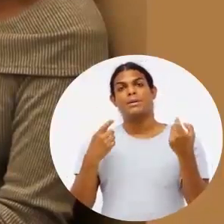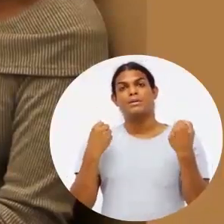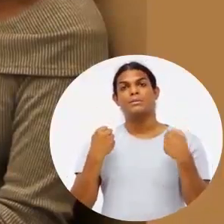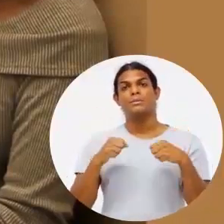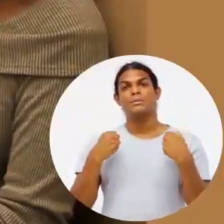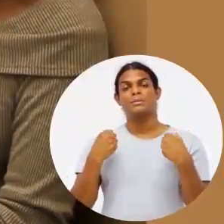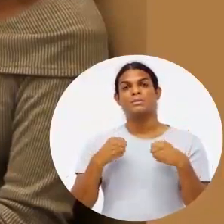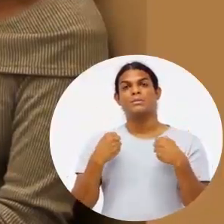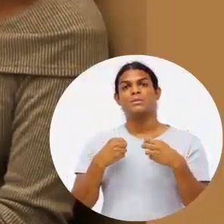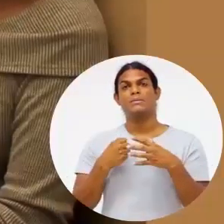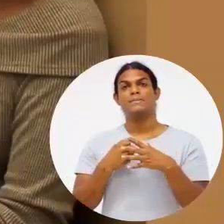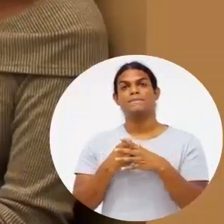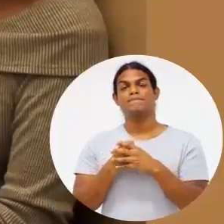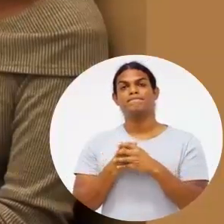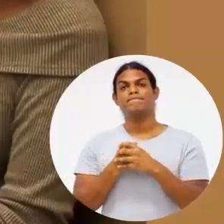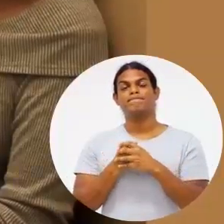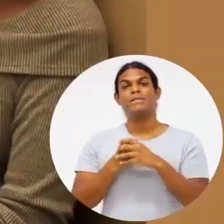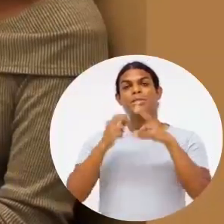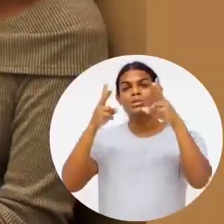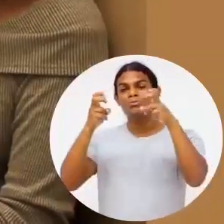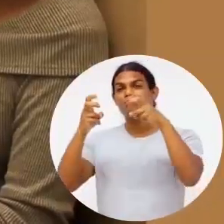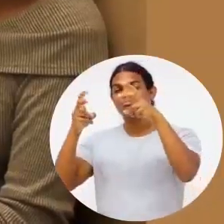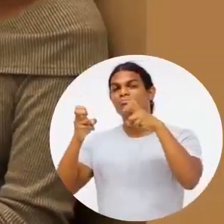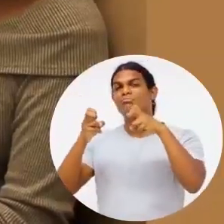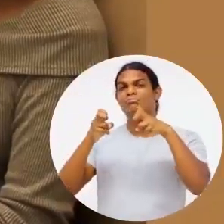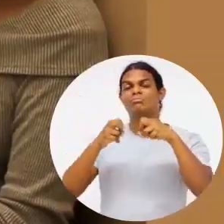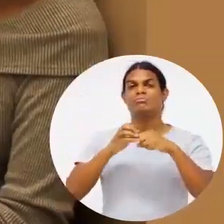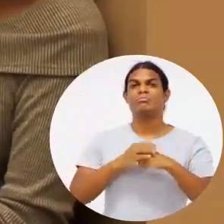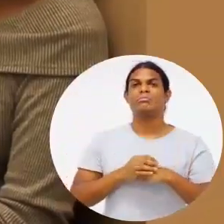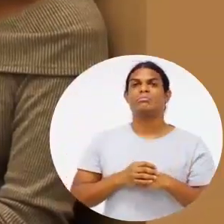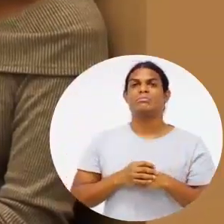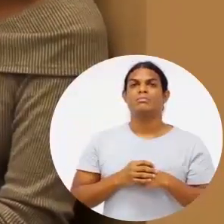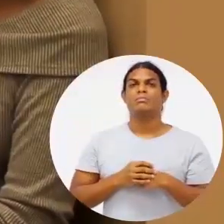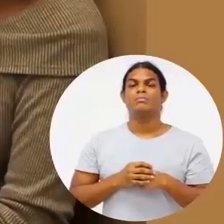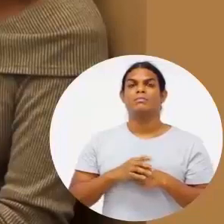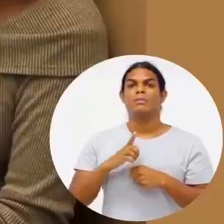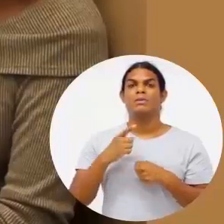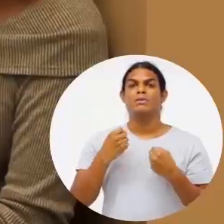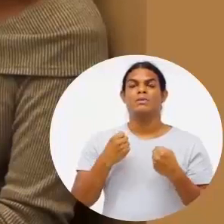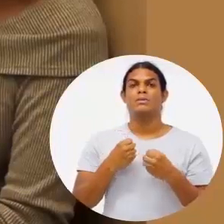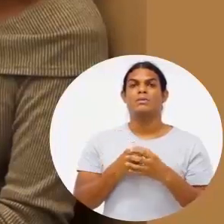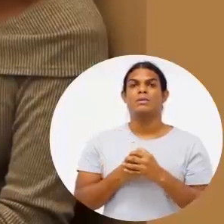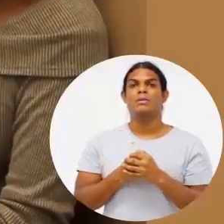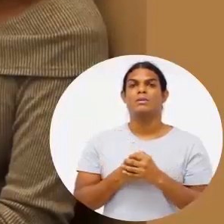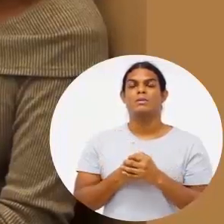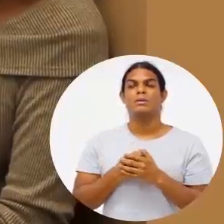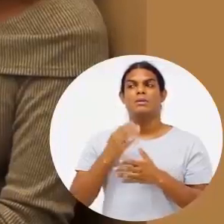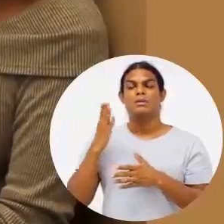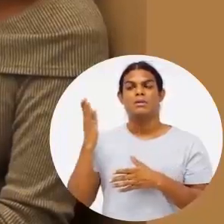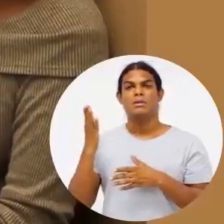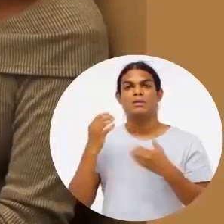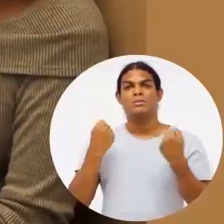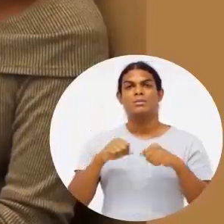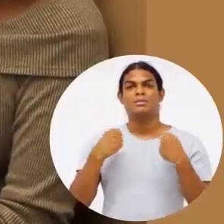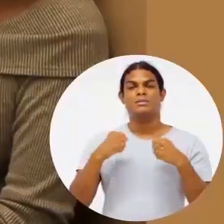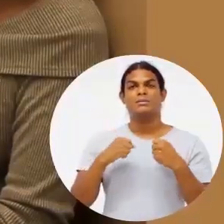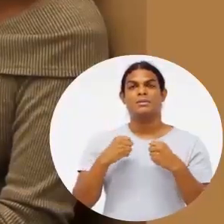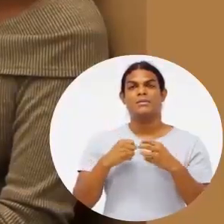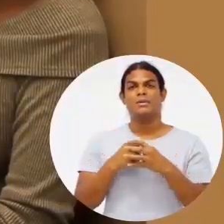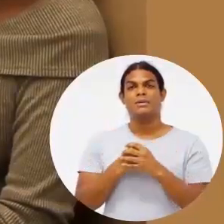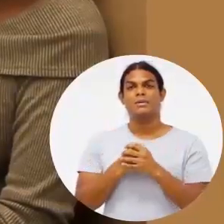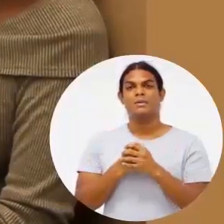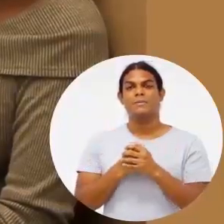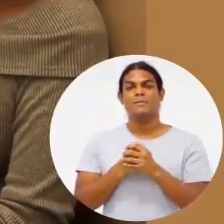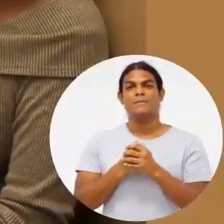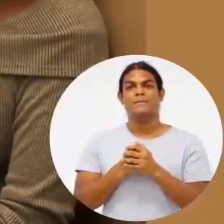eu precisava ver mais coisa além do posto de trabalho. Eu precisava ver mais coisa no ambiente, porque vocês vão de concordar